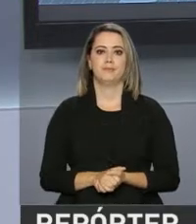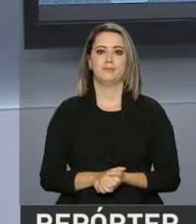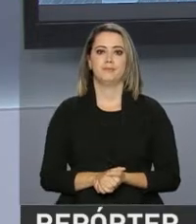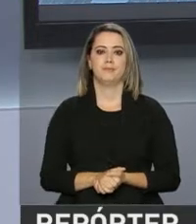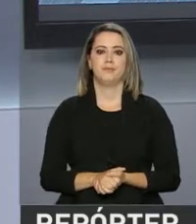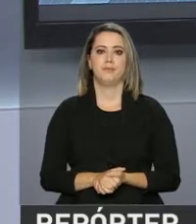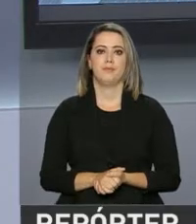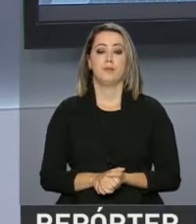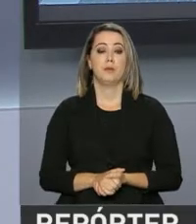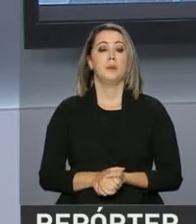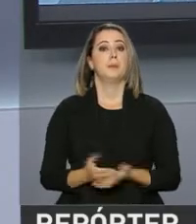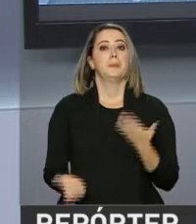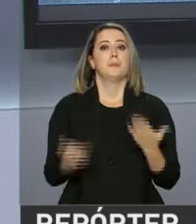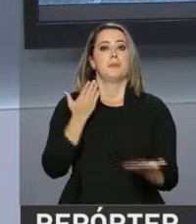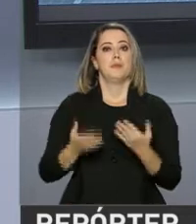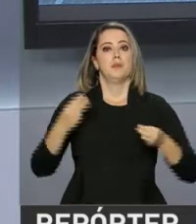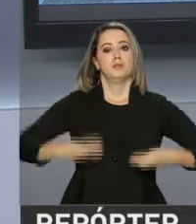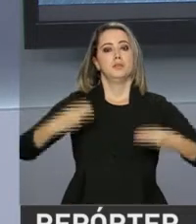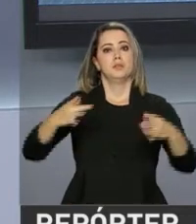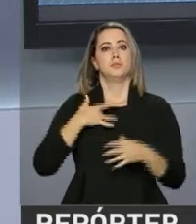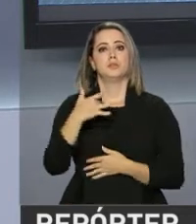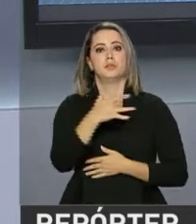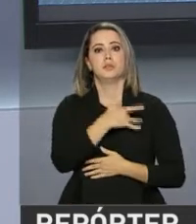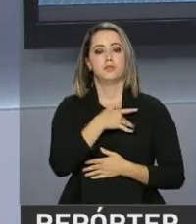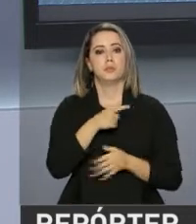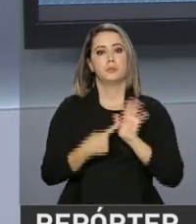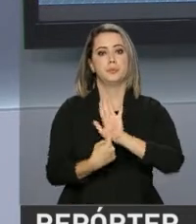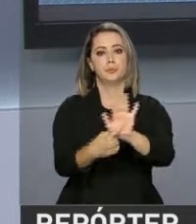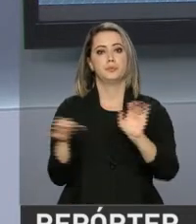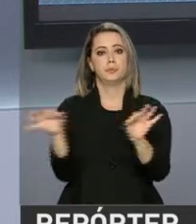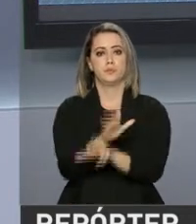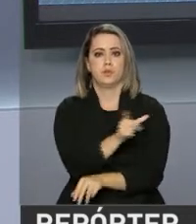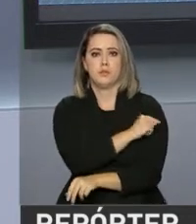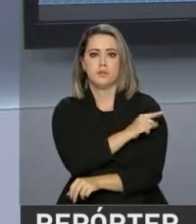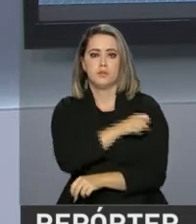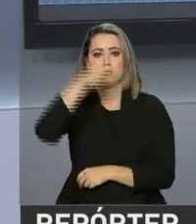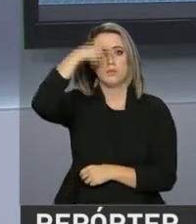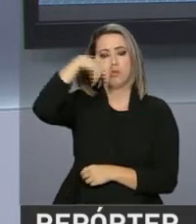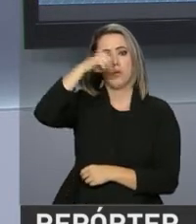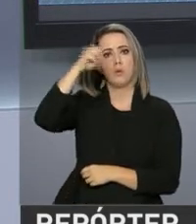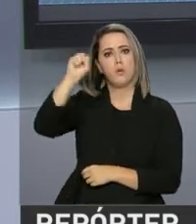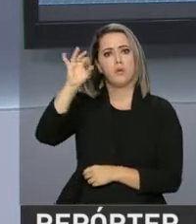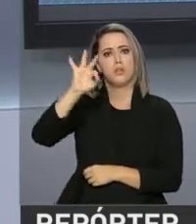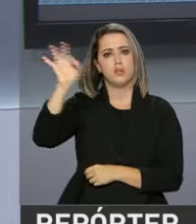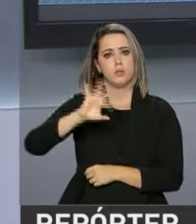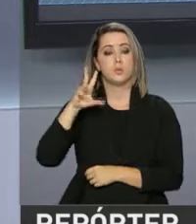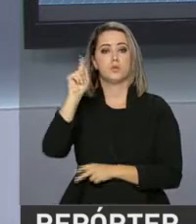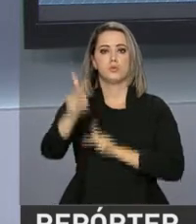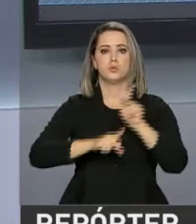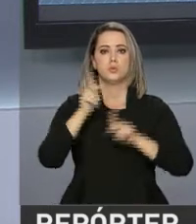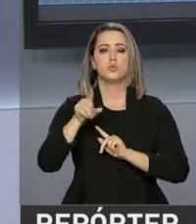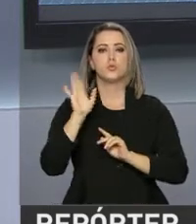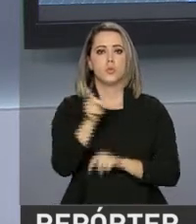balanço do ministério da saúde aponta que até o final da campanha de vacinação contra a gripe 80% do público-alvo foi